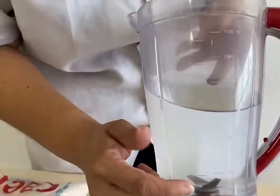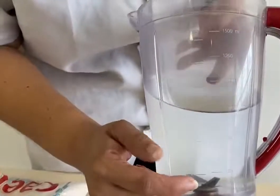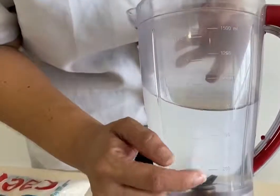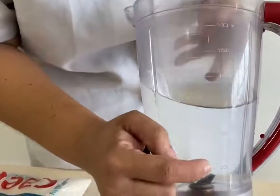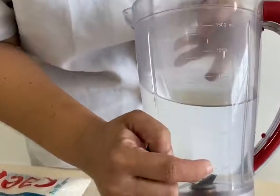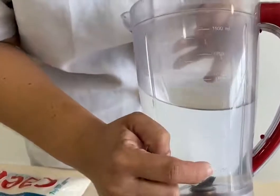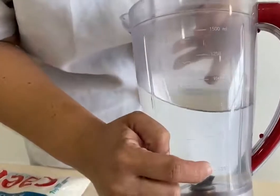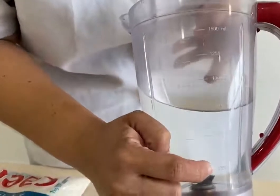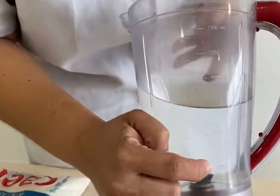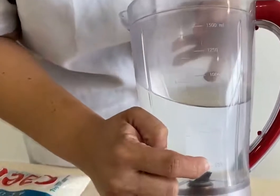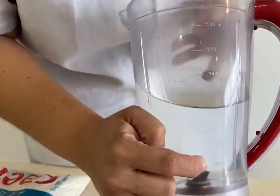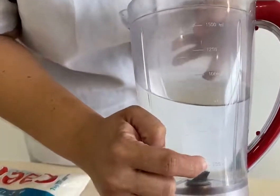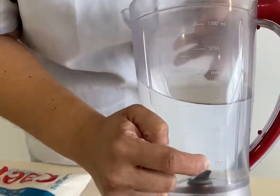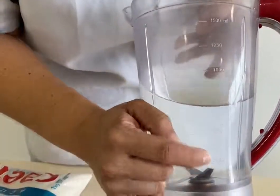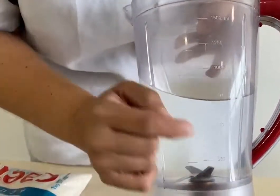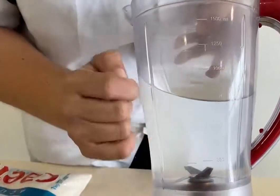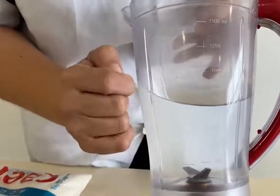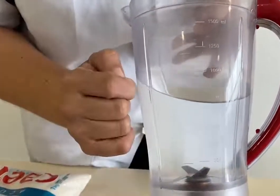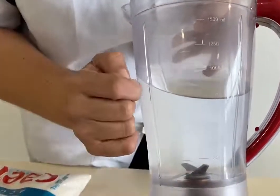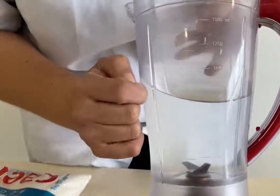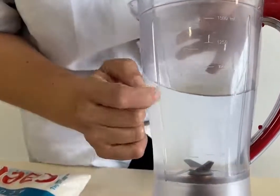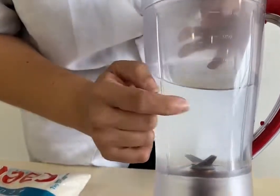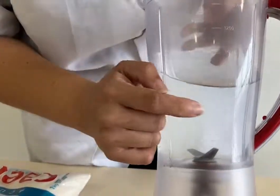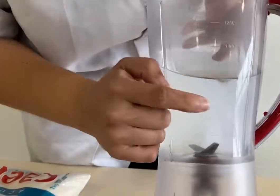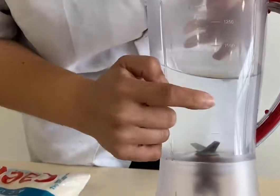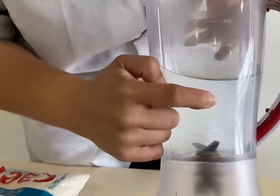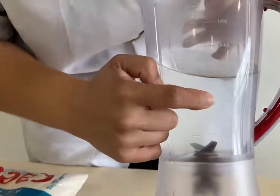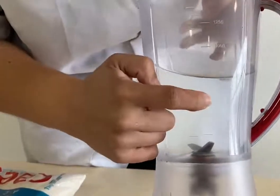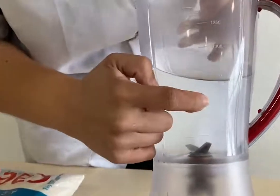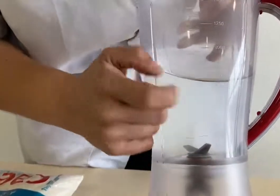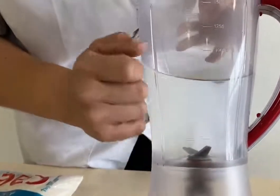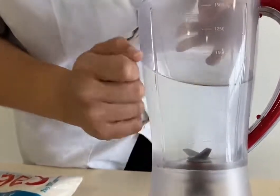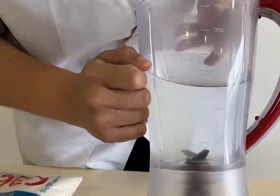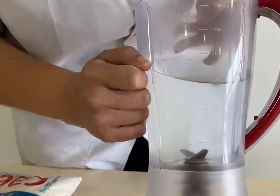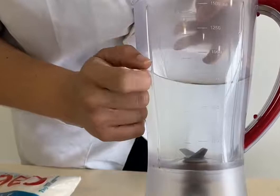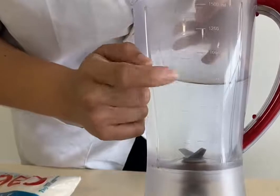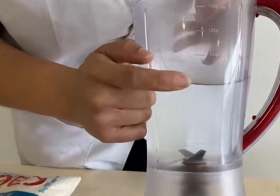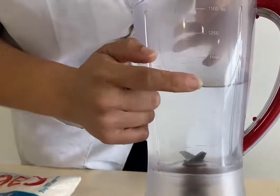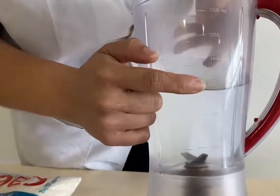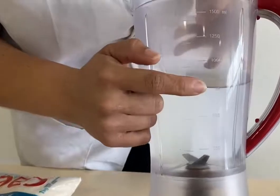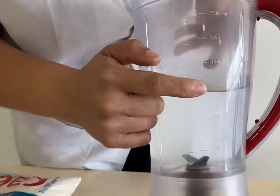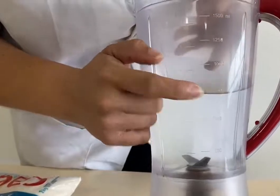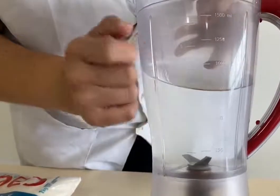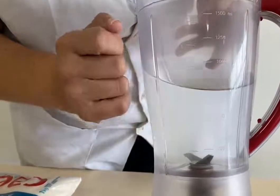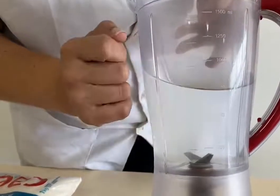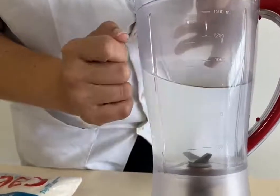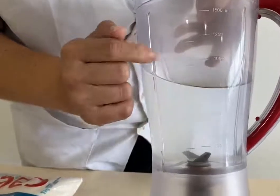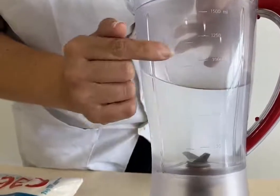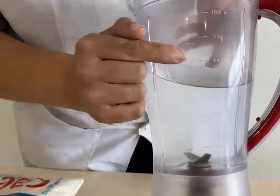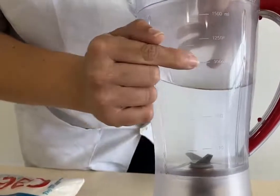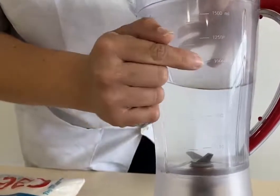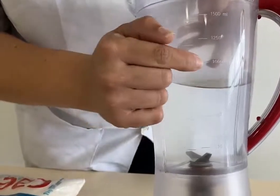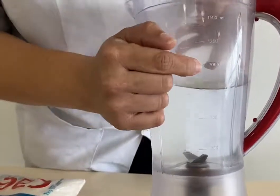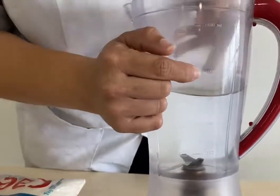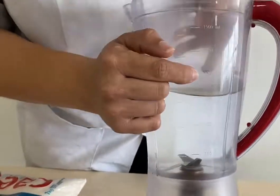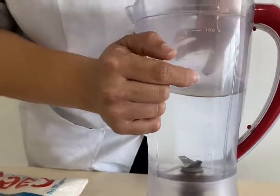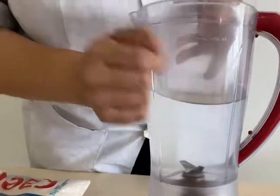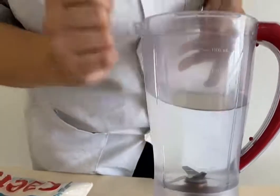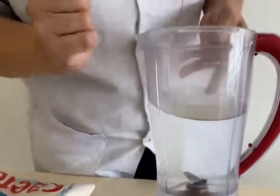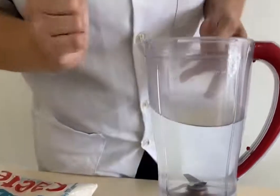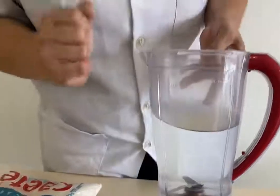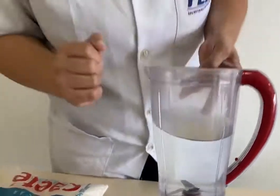massa, né? E aí ele vem aqui, ó, 250, depois vem 500... 750